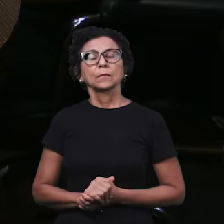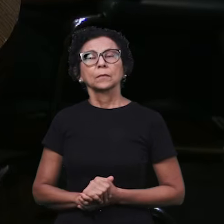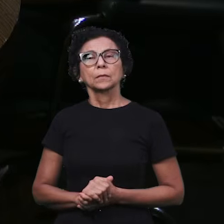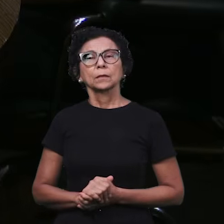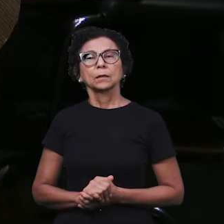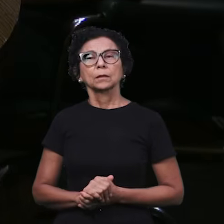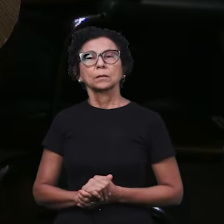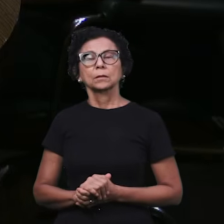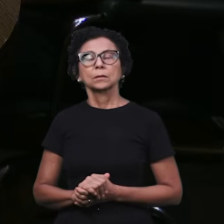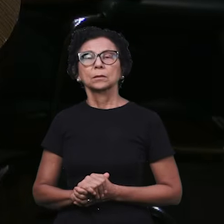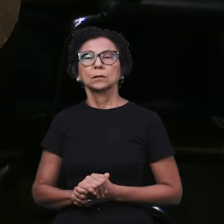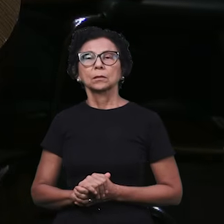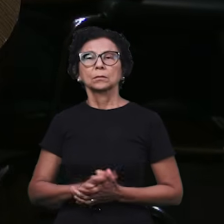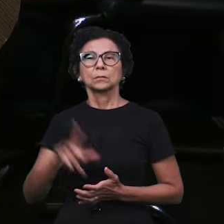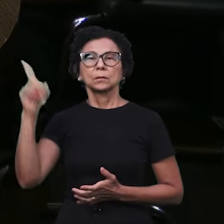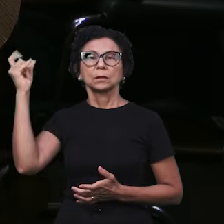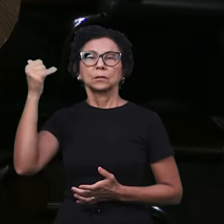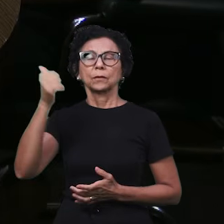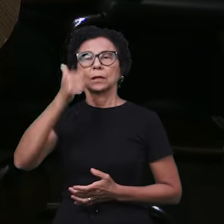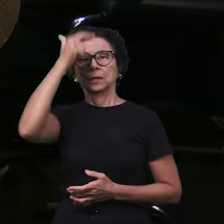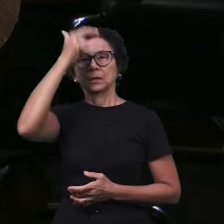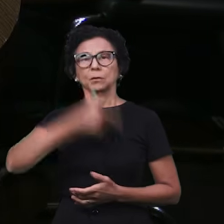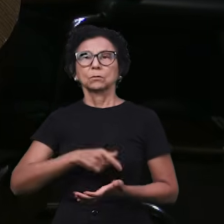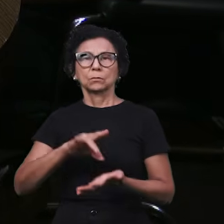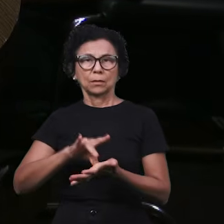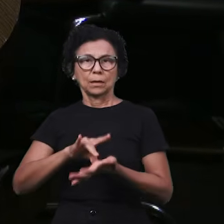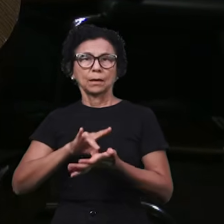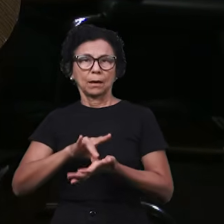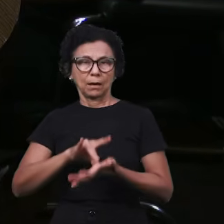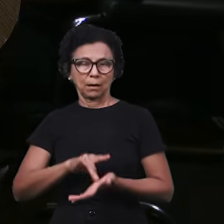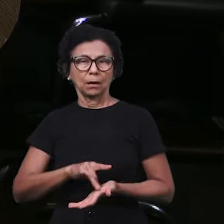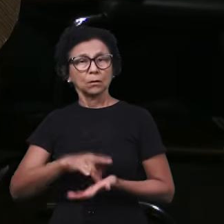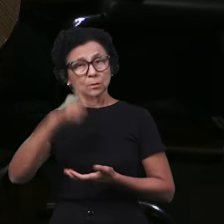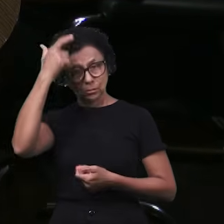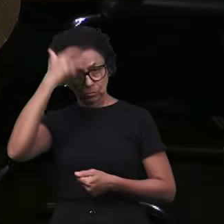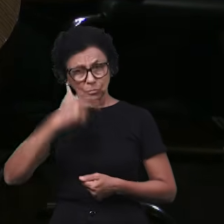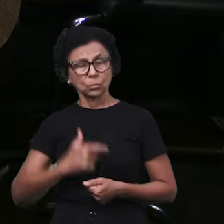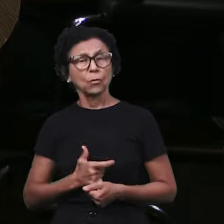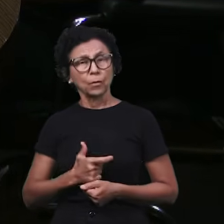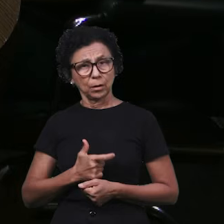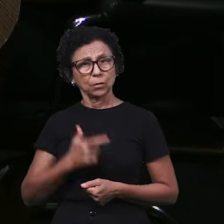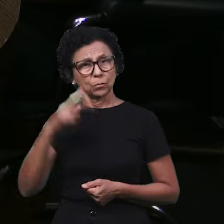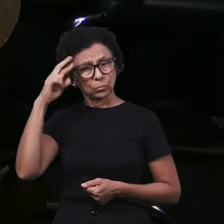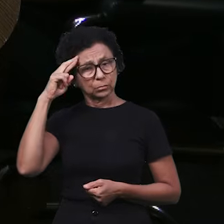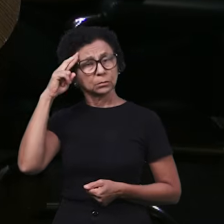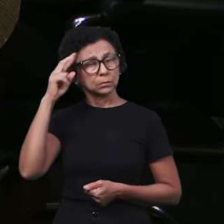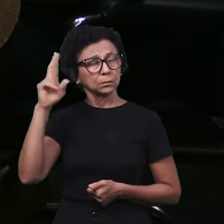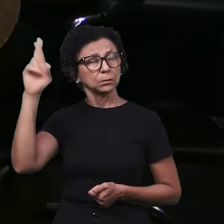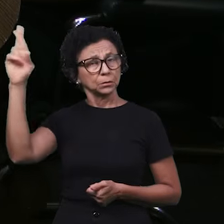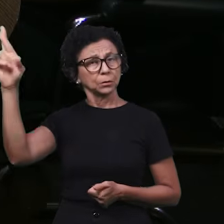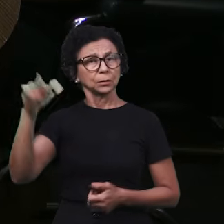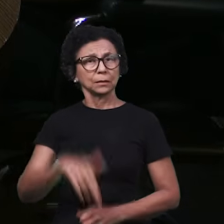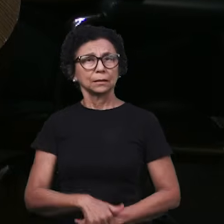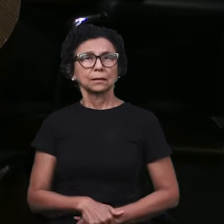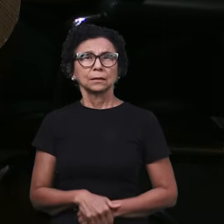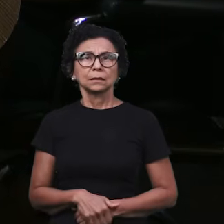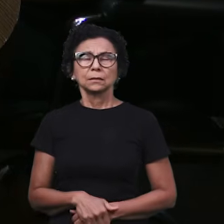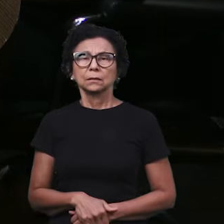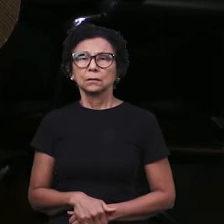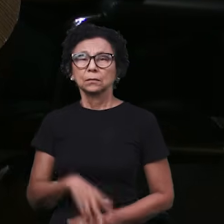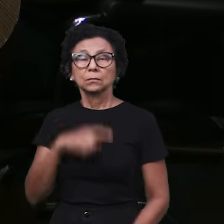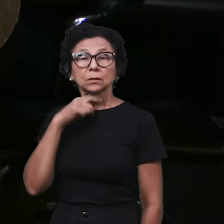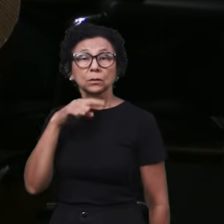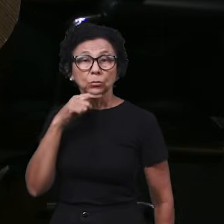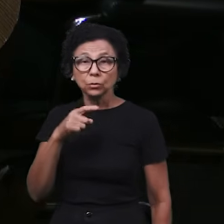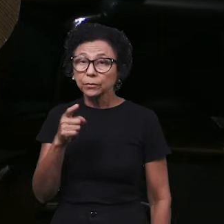eu sou real. Eu sou real, eu sou vivo, sou o Senhor. É como a gente já se perguntando para você ainda tem dúvida? Tô aqui, eu não preciso de dúvida, não